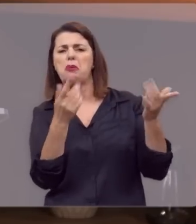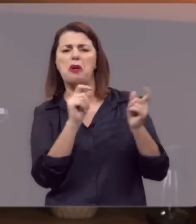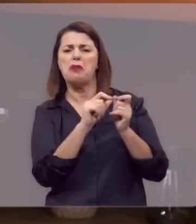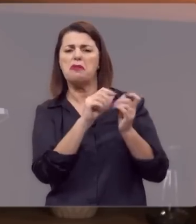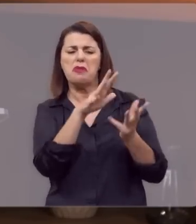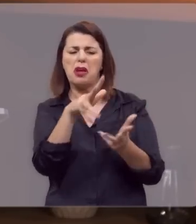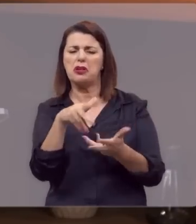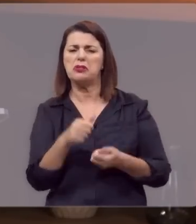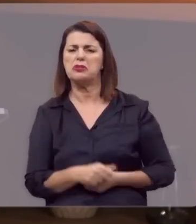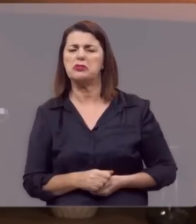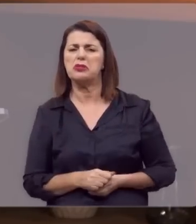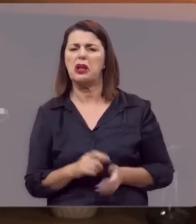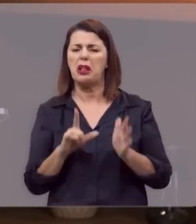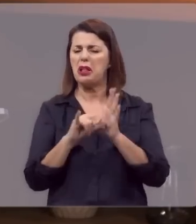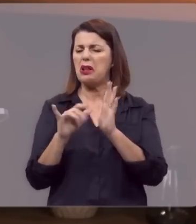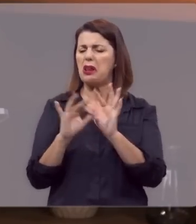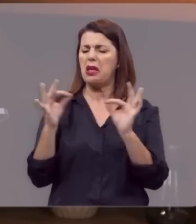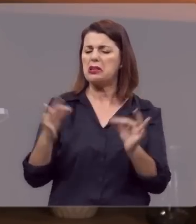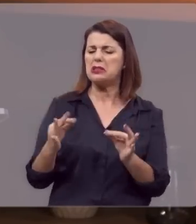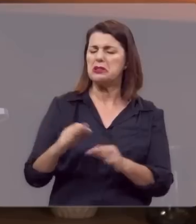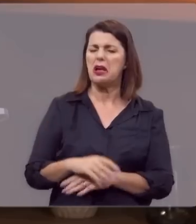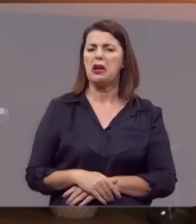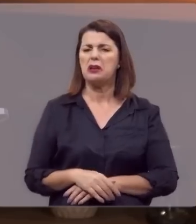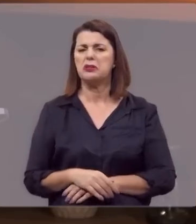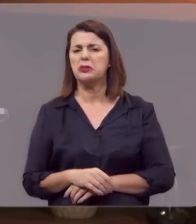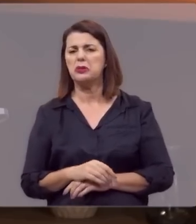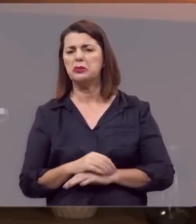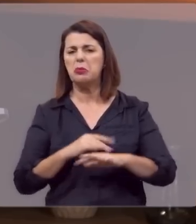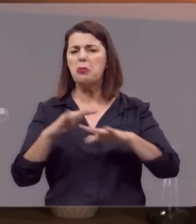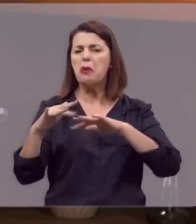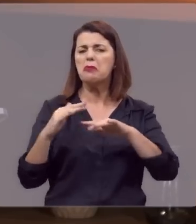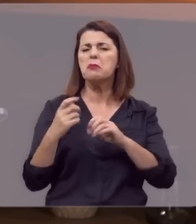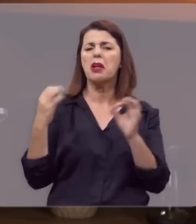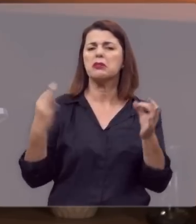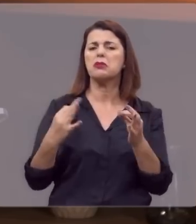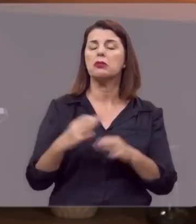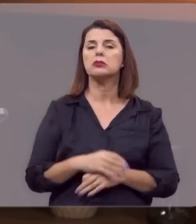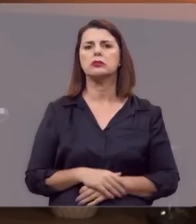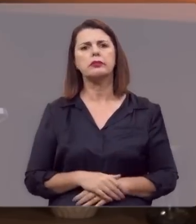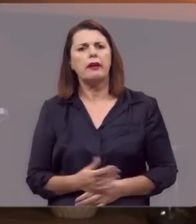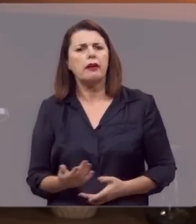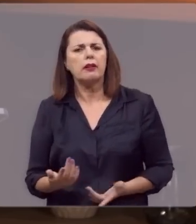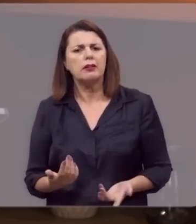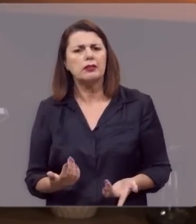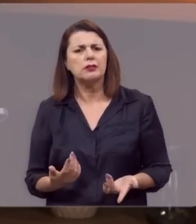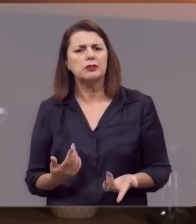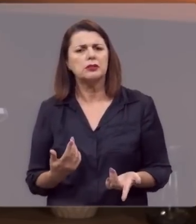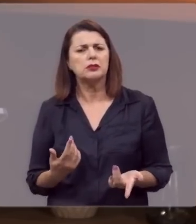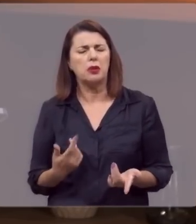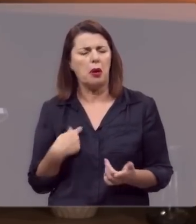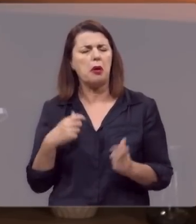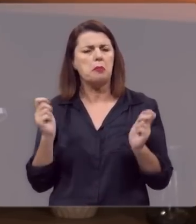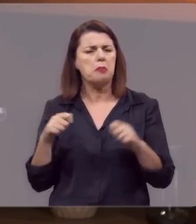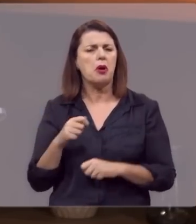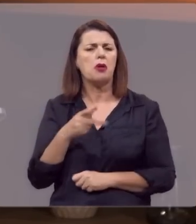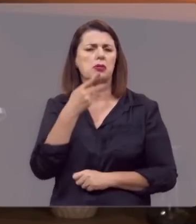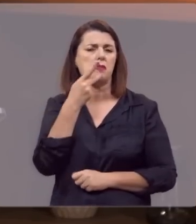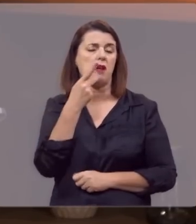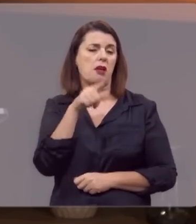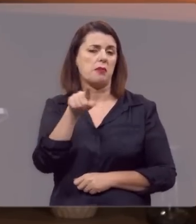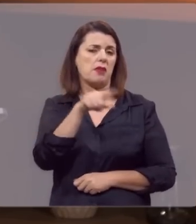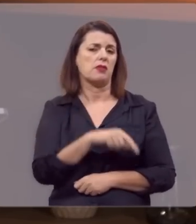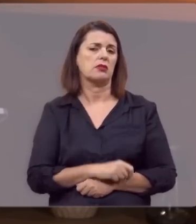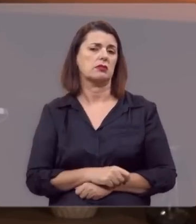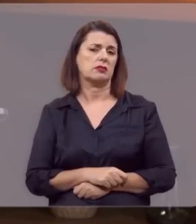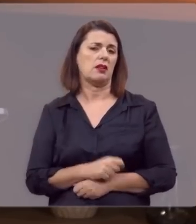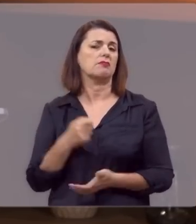insondável, com leis tão cirúrgicas, com movimentos tão harmônicos. Eu posso até garantir a você,